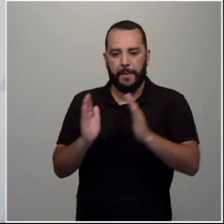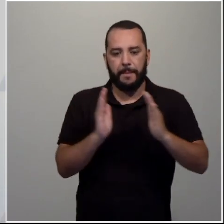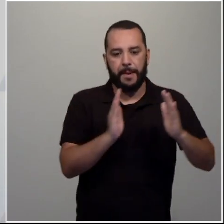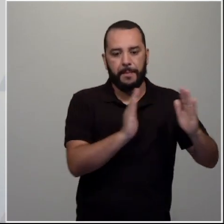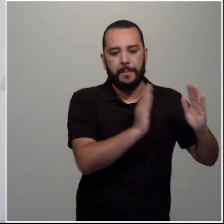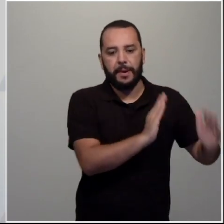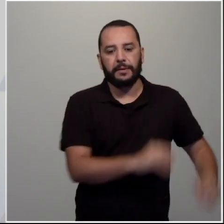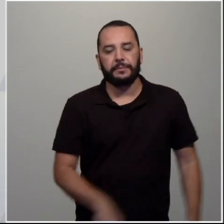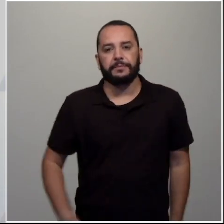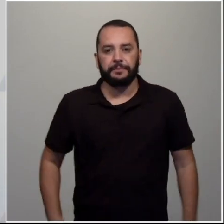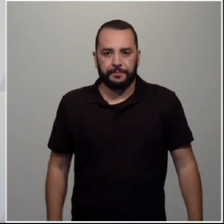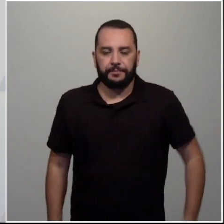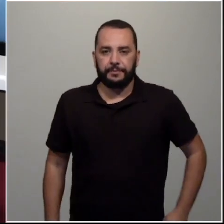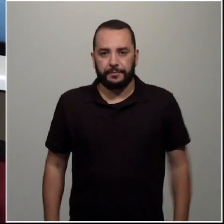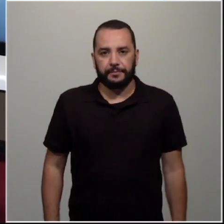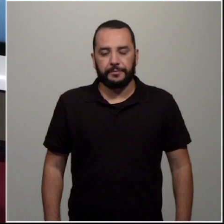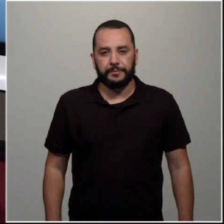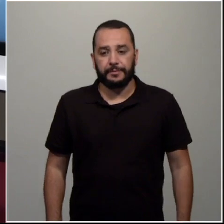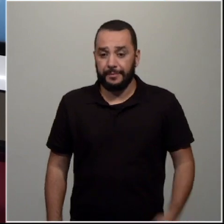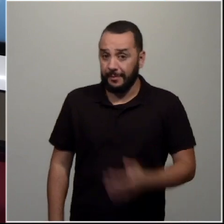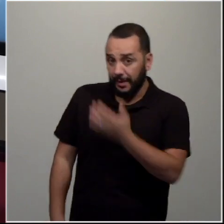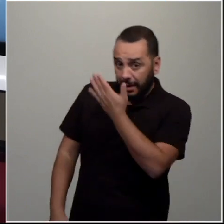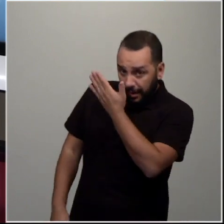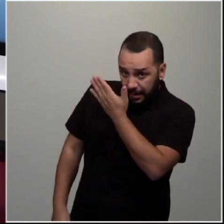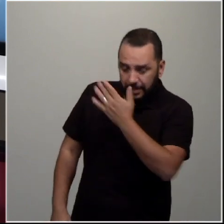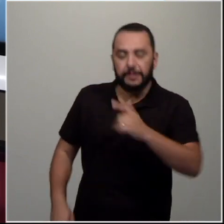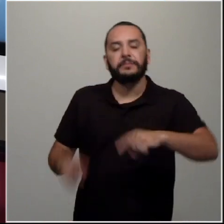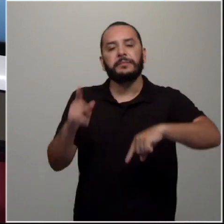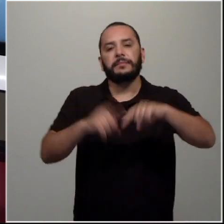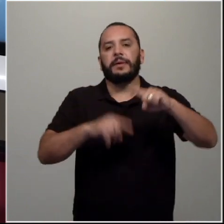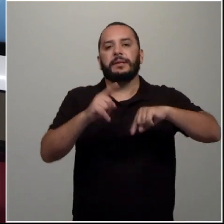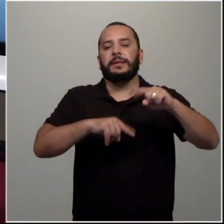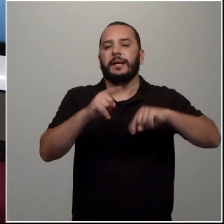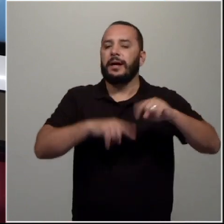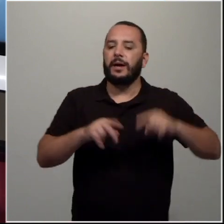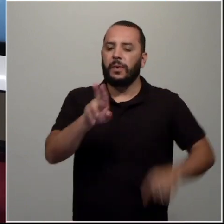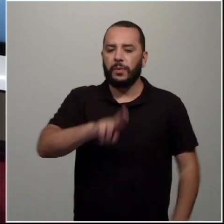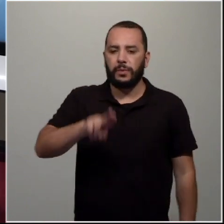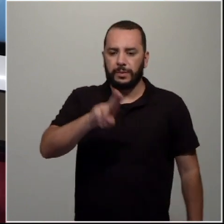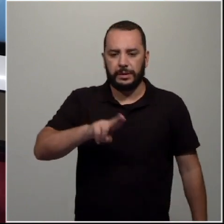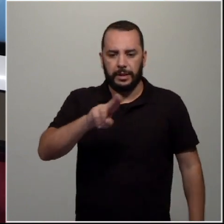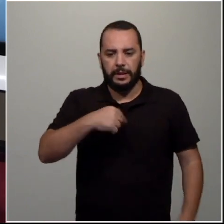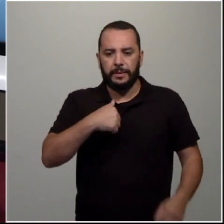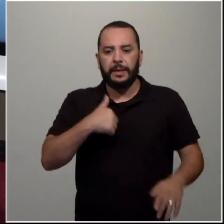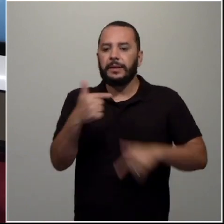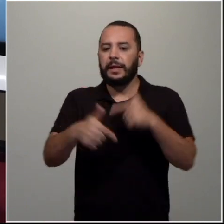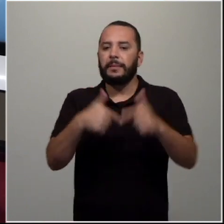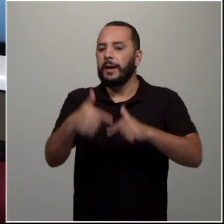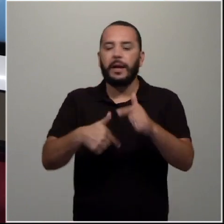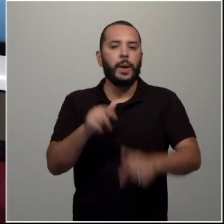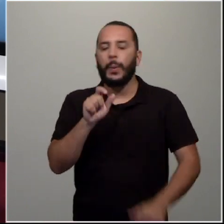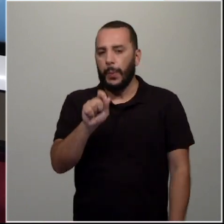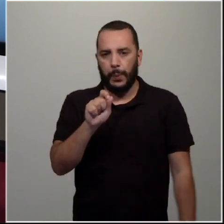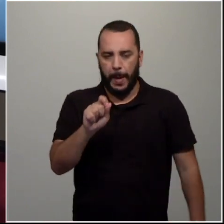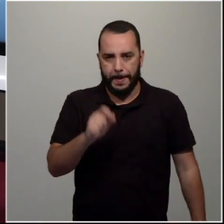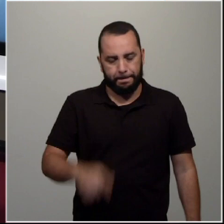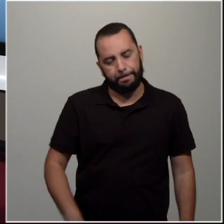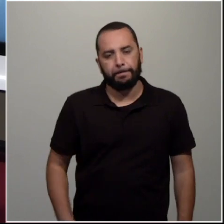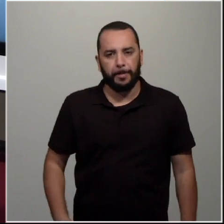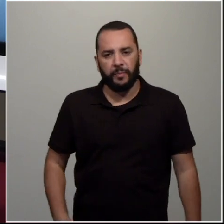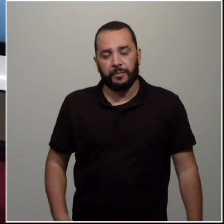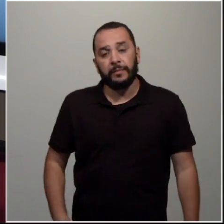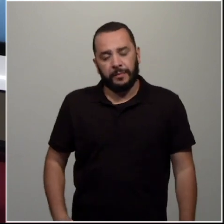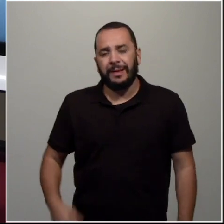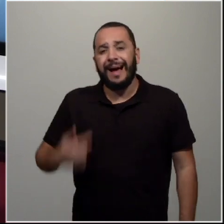né esse material ele é tipicamente usado para trabalhar o que para trabalhar é justamente